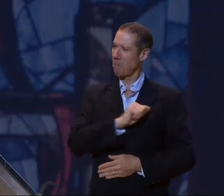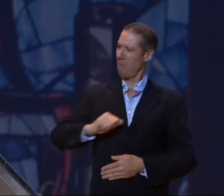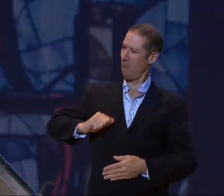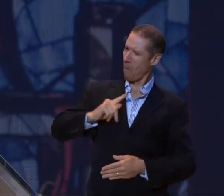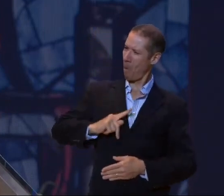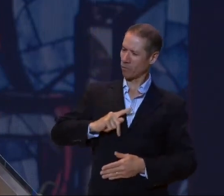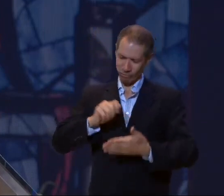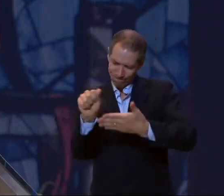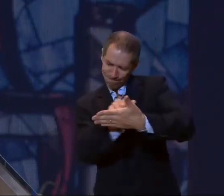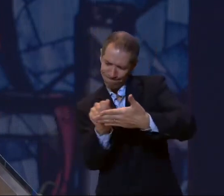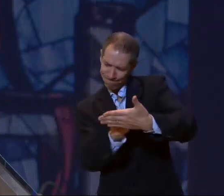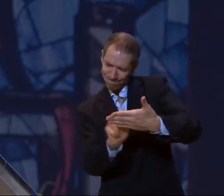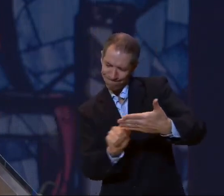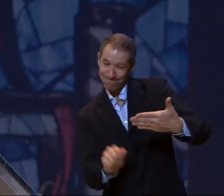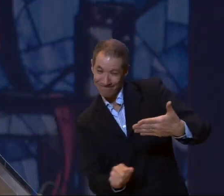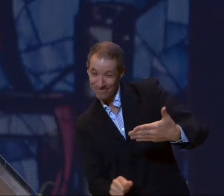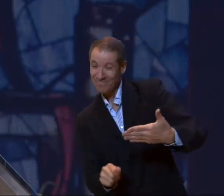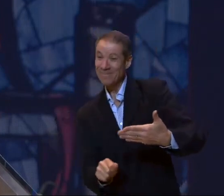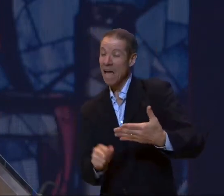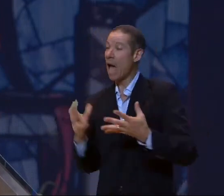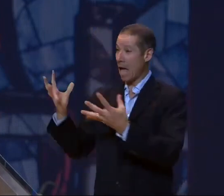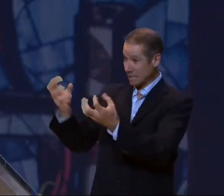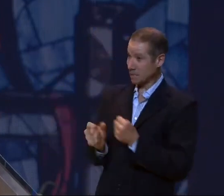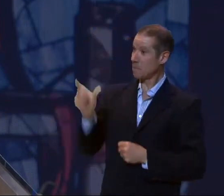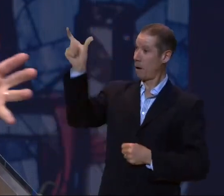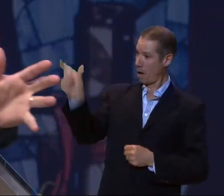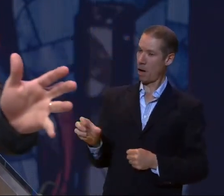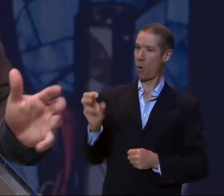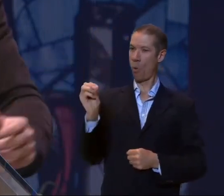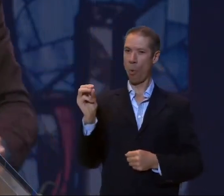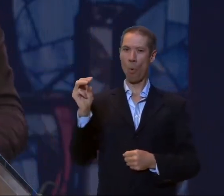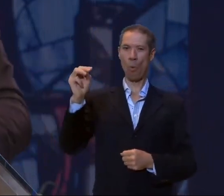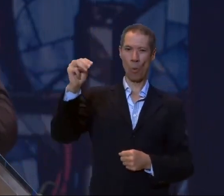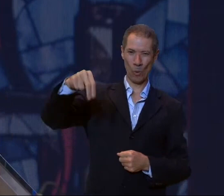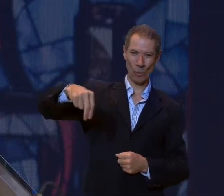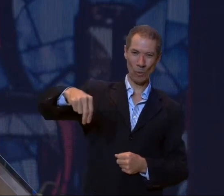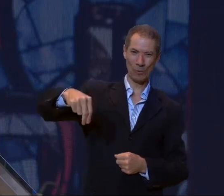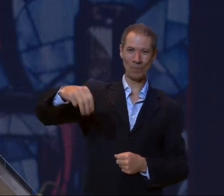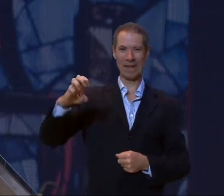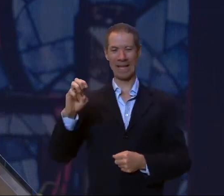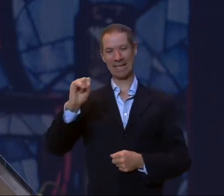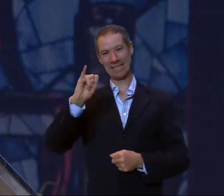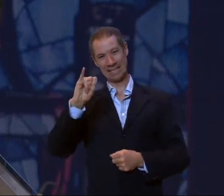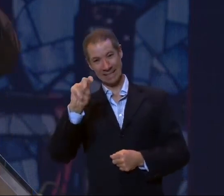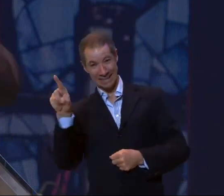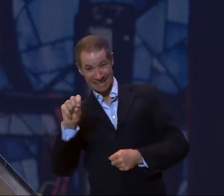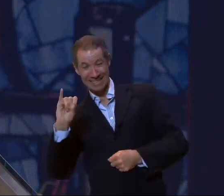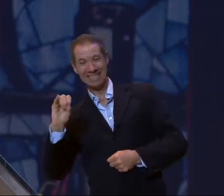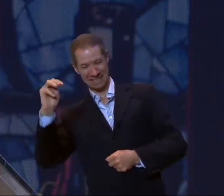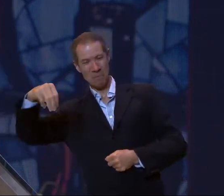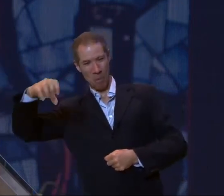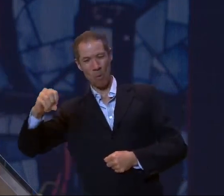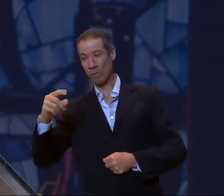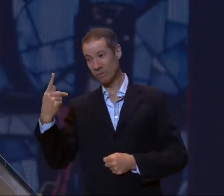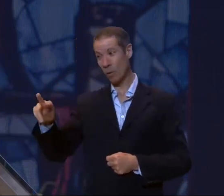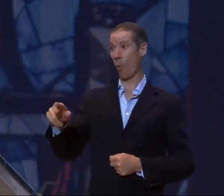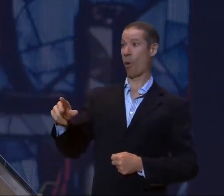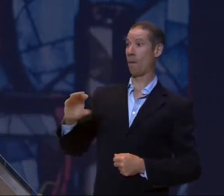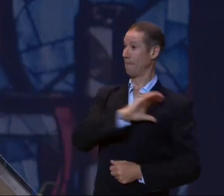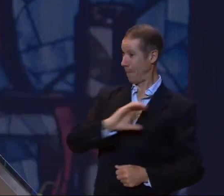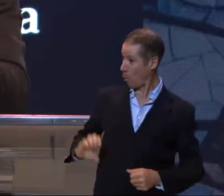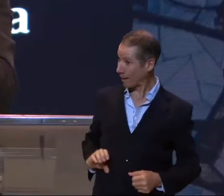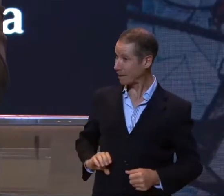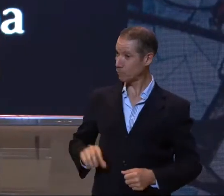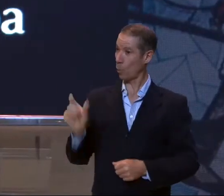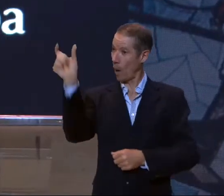dizer é: olha, receba Onésimo, não como um escravo, mas como seu irmão em Cristo.